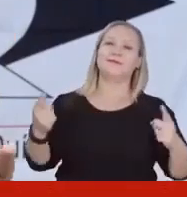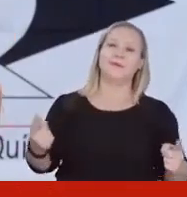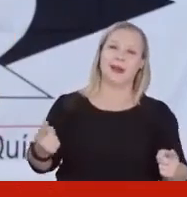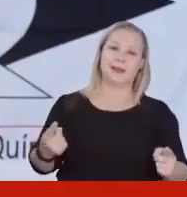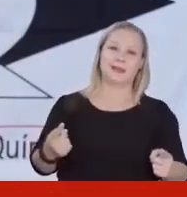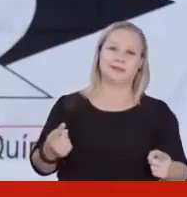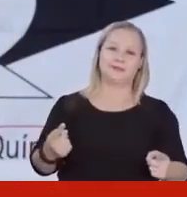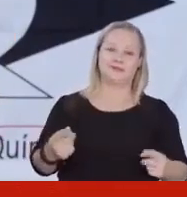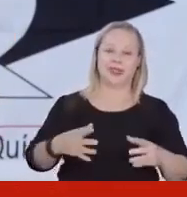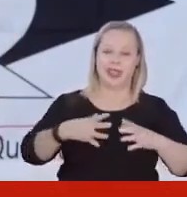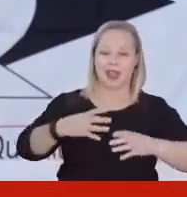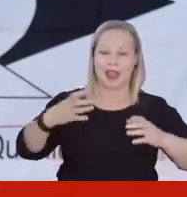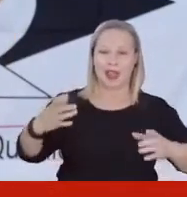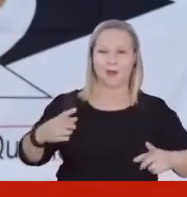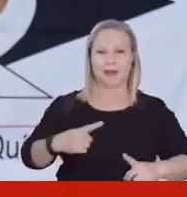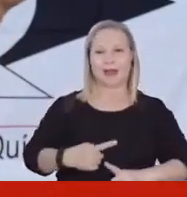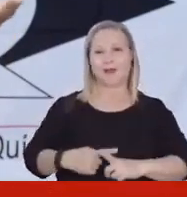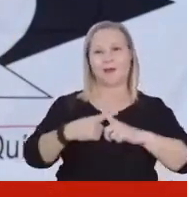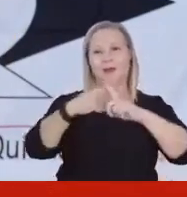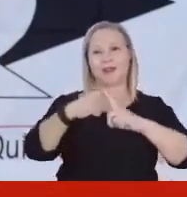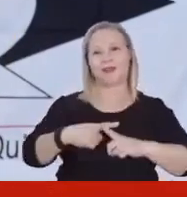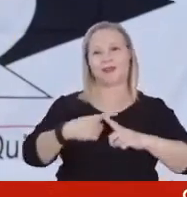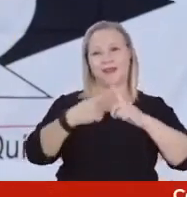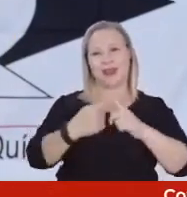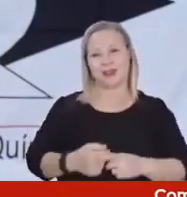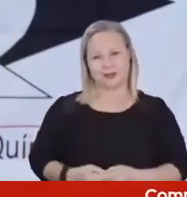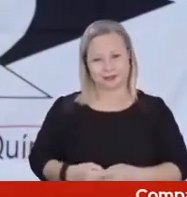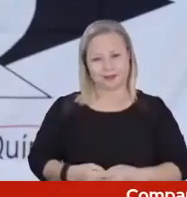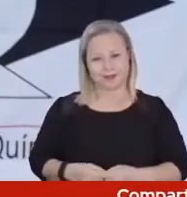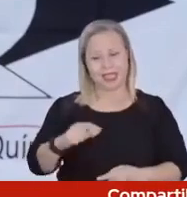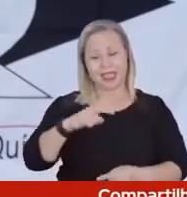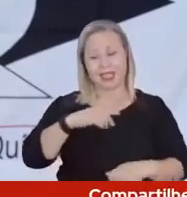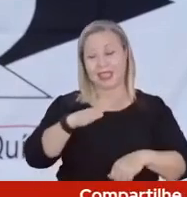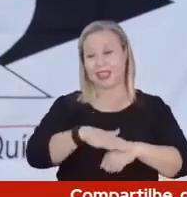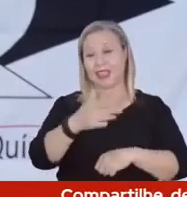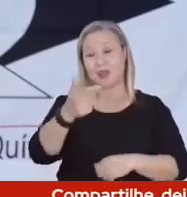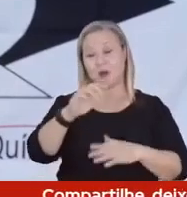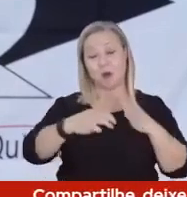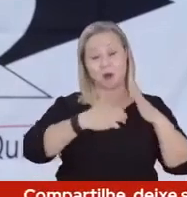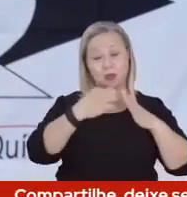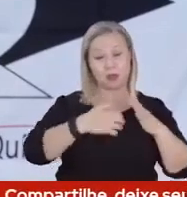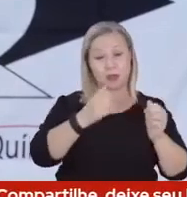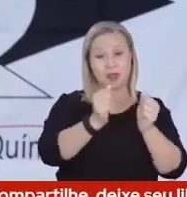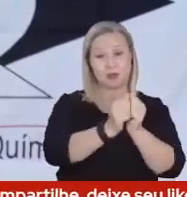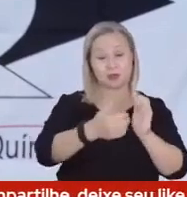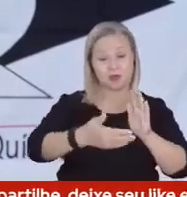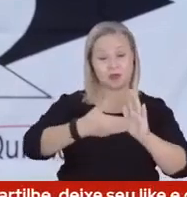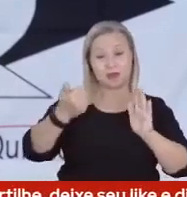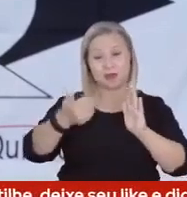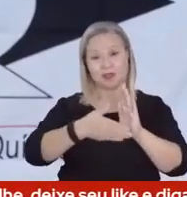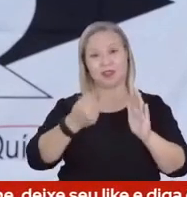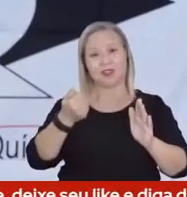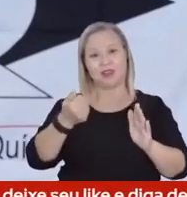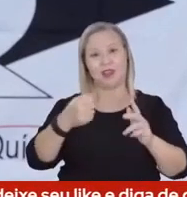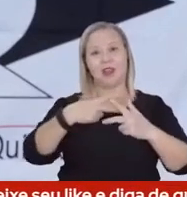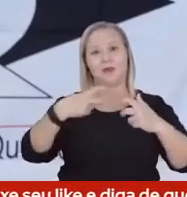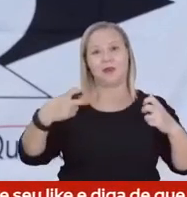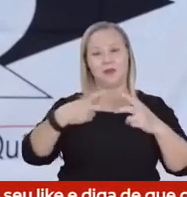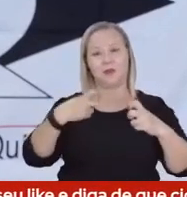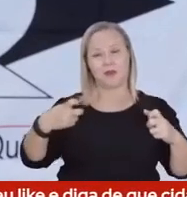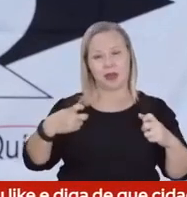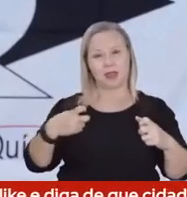novos atores em outras palavras, tirar a Petrobras do mercado de derivados brasileiro.